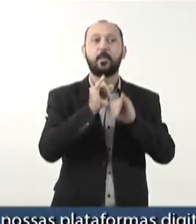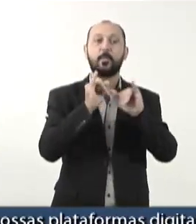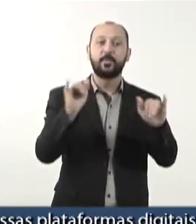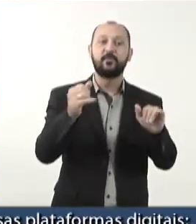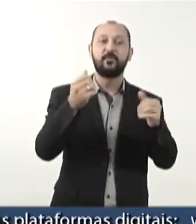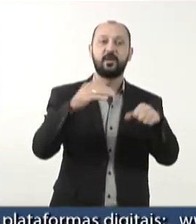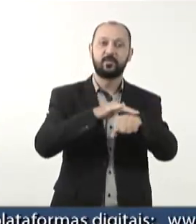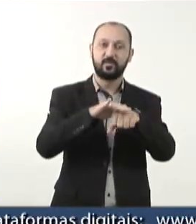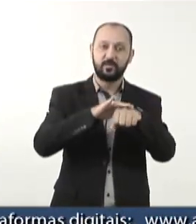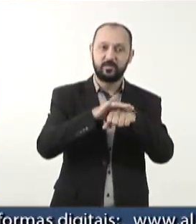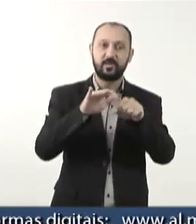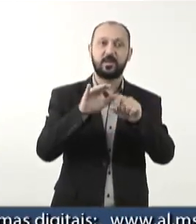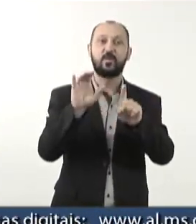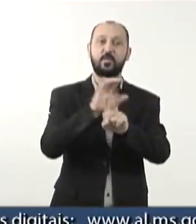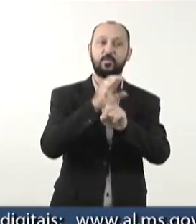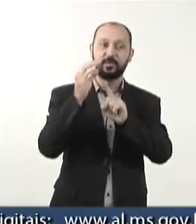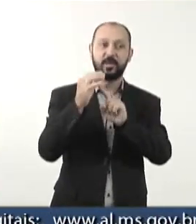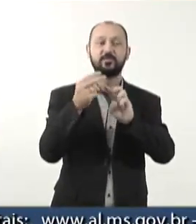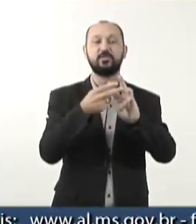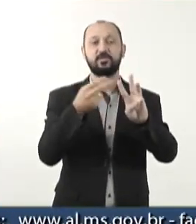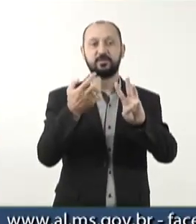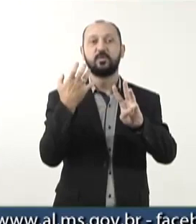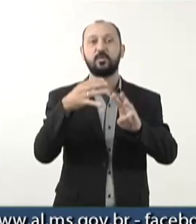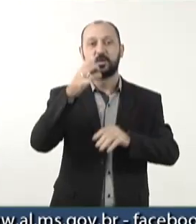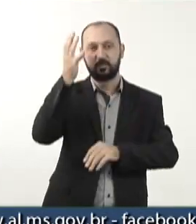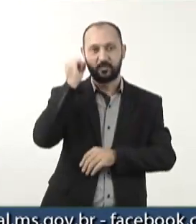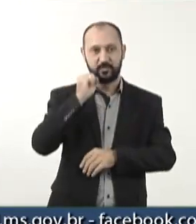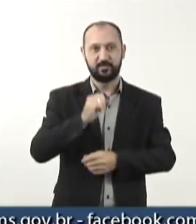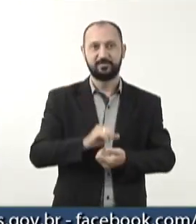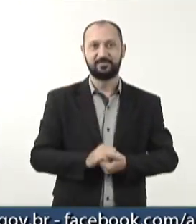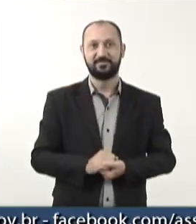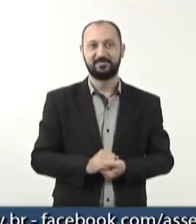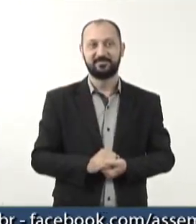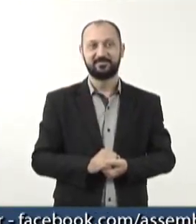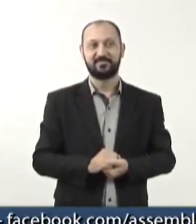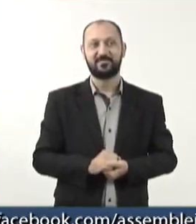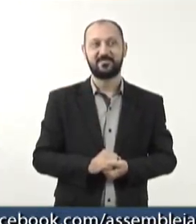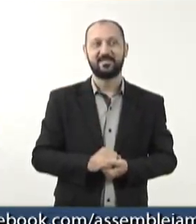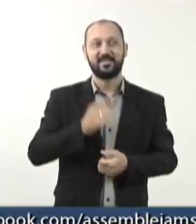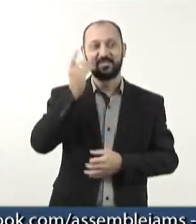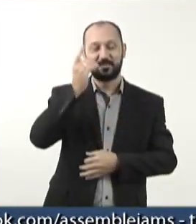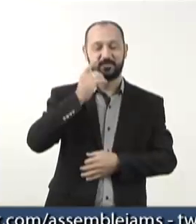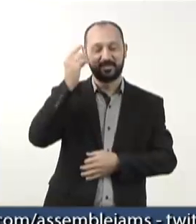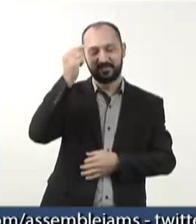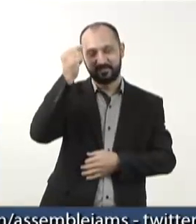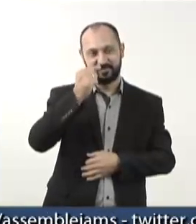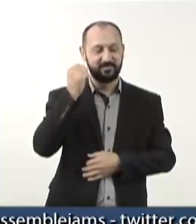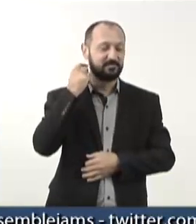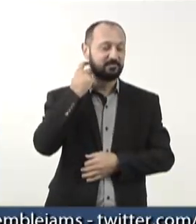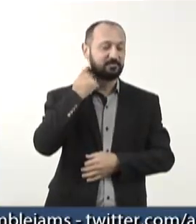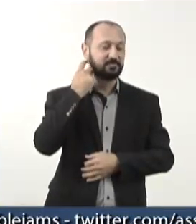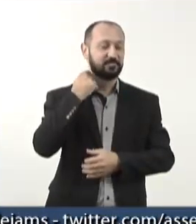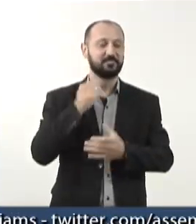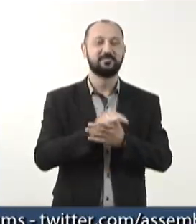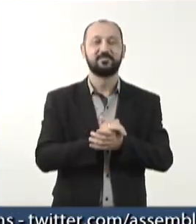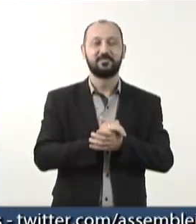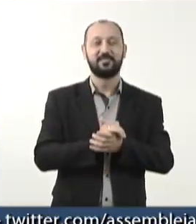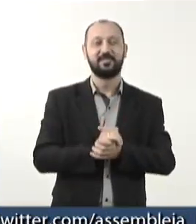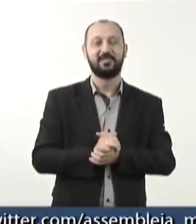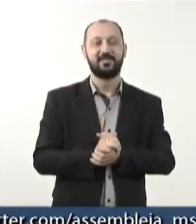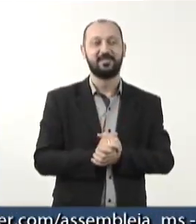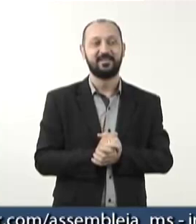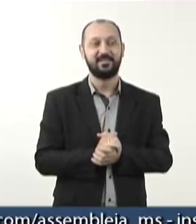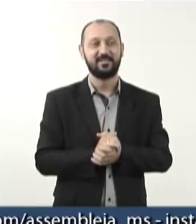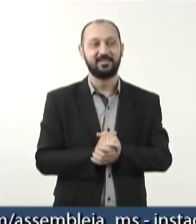coisas para falar sobre as comunidades indígenas, então quero ouvi-lo. Obrigada. Com a palavra, deputado Zé Teixeira. Senhor presidente, é